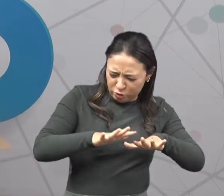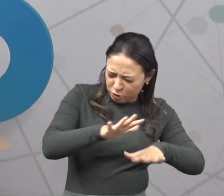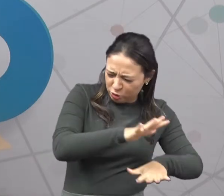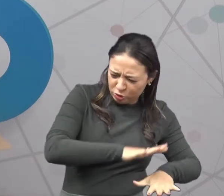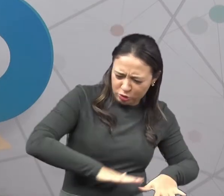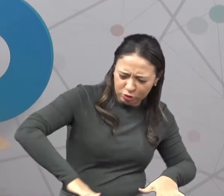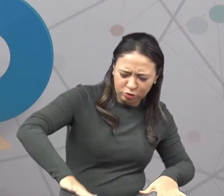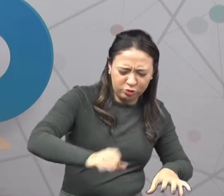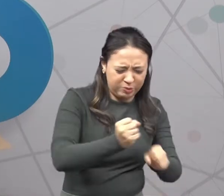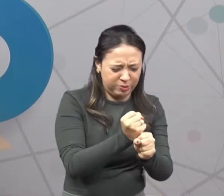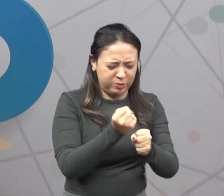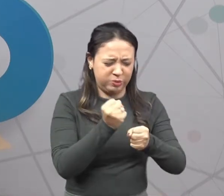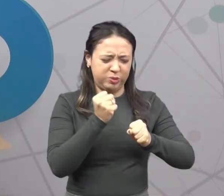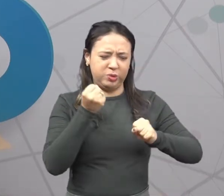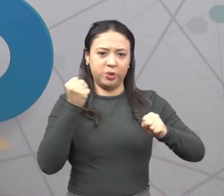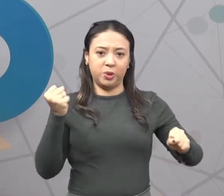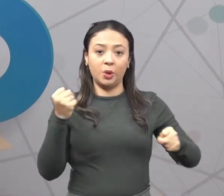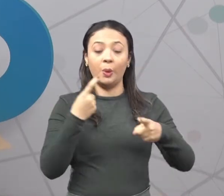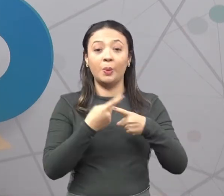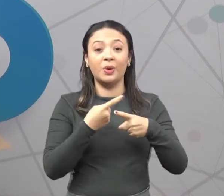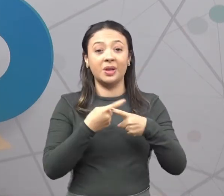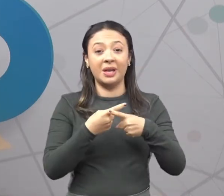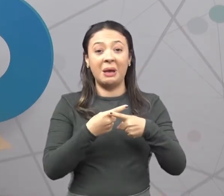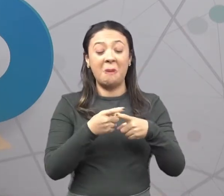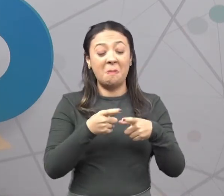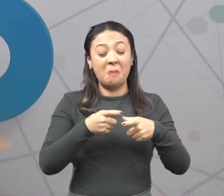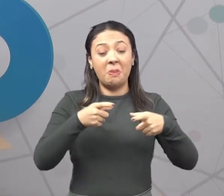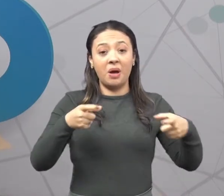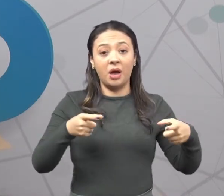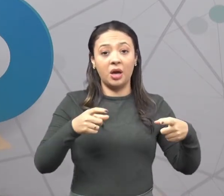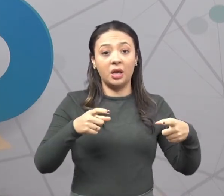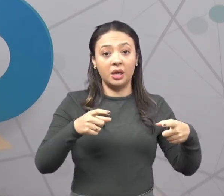quê? Porque eram praticados